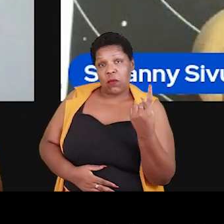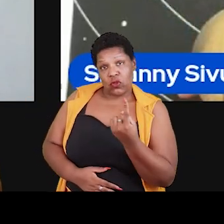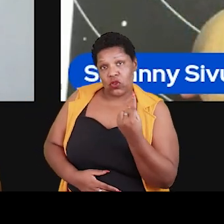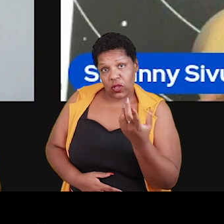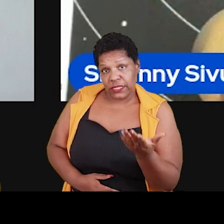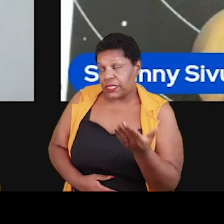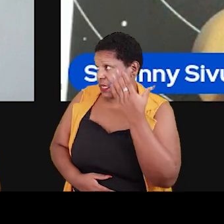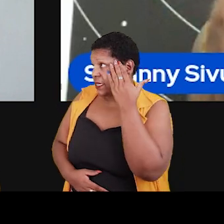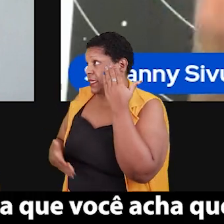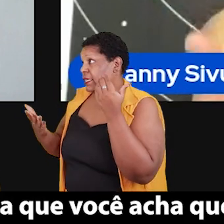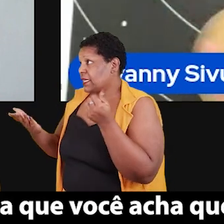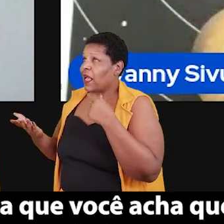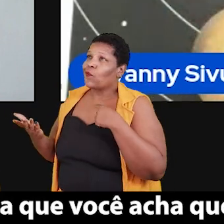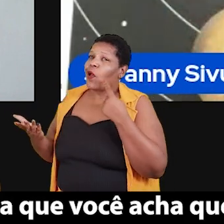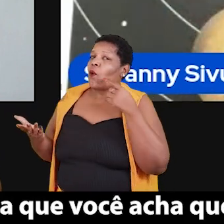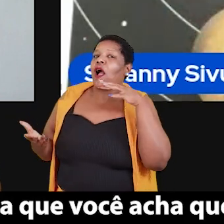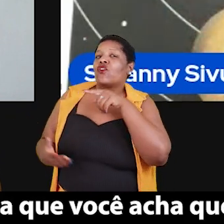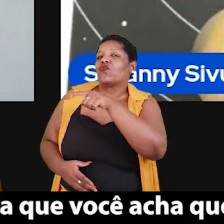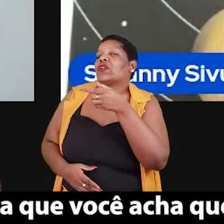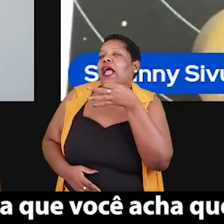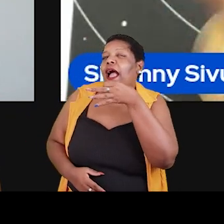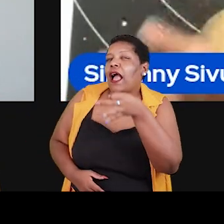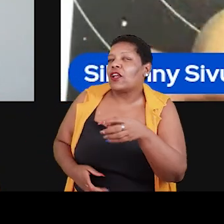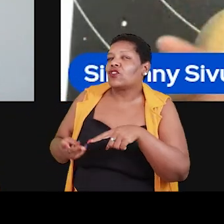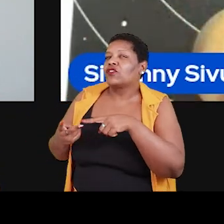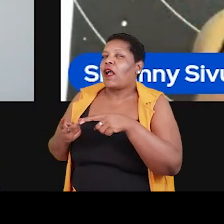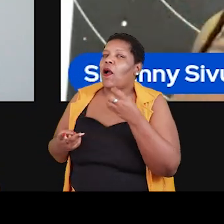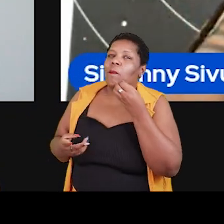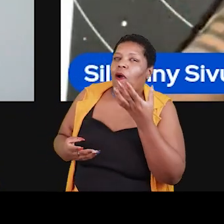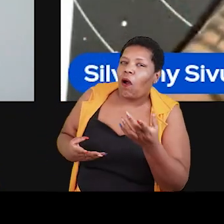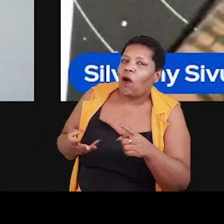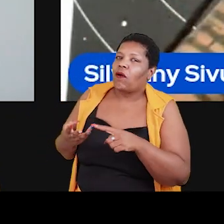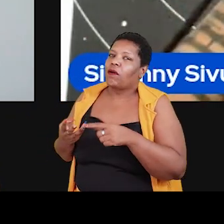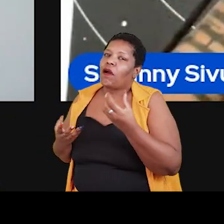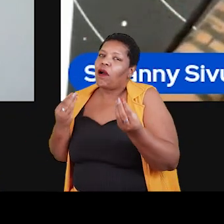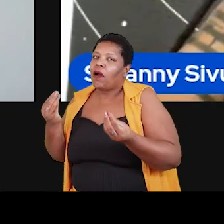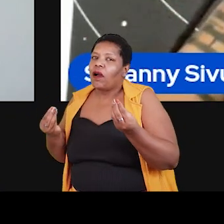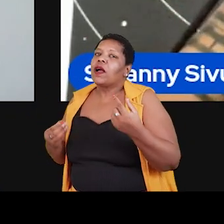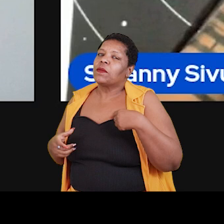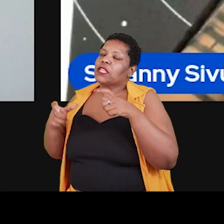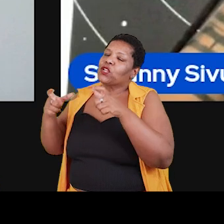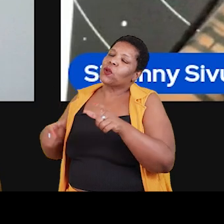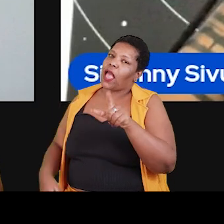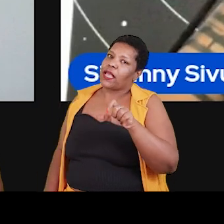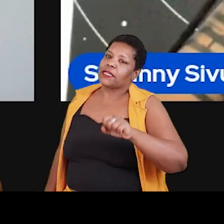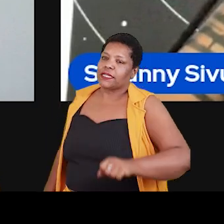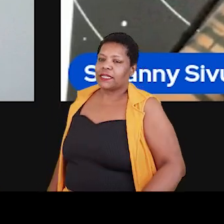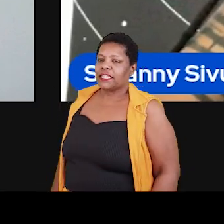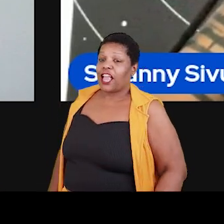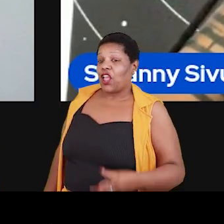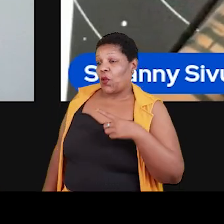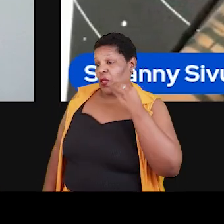sozinha, sabe? Aí eu tento, poxa, o que que você acha? Que você acha que fica bom assim? Não fica bom, sabe? É nesse lugar, assim, que